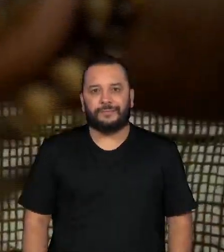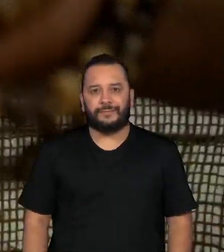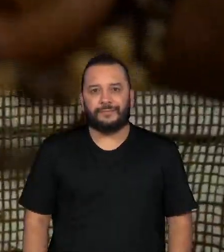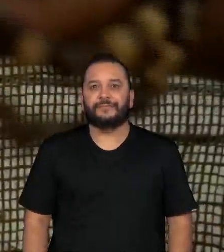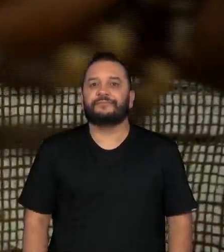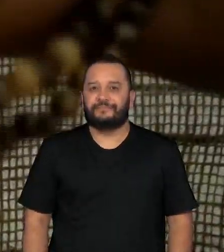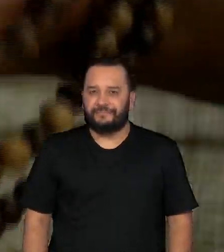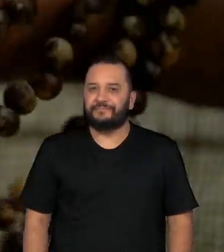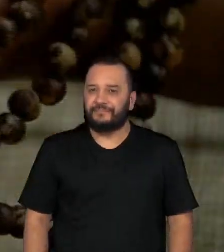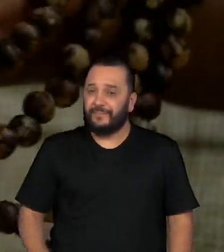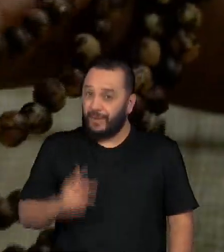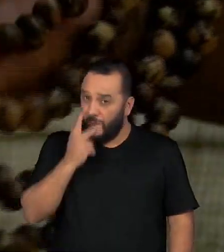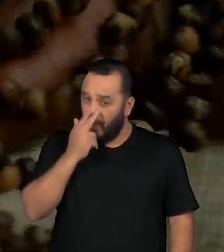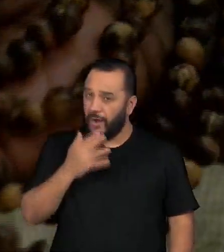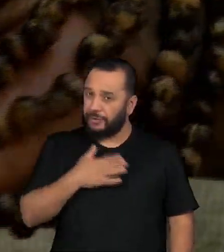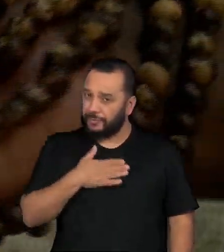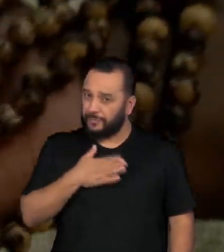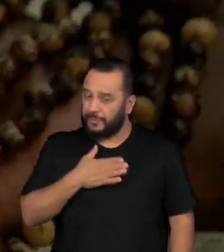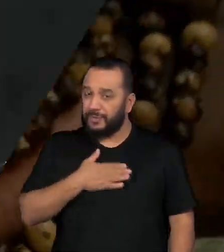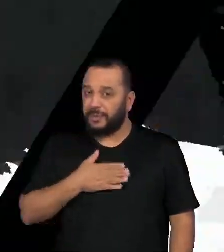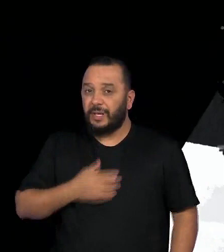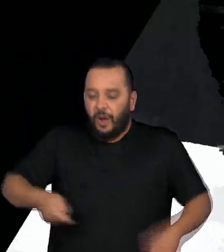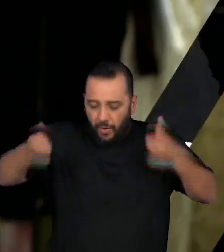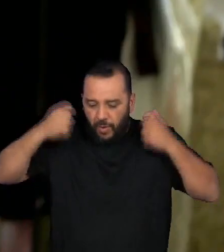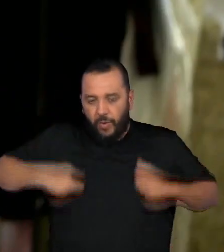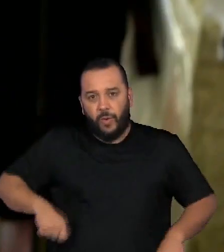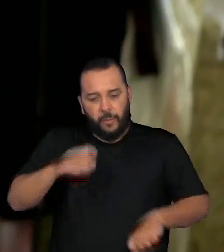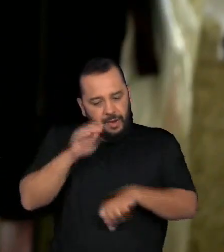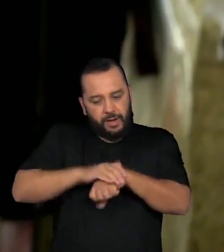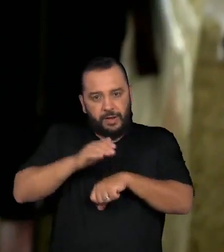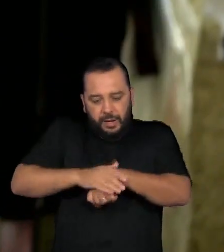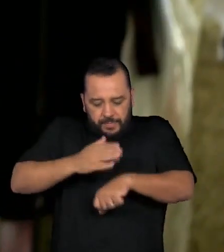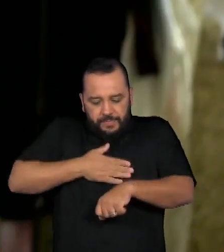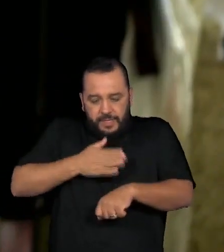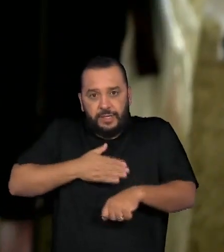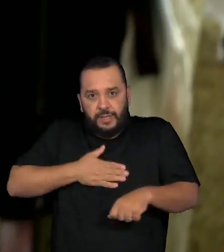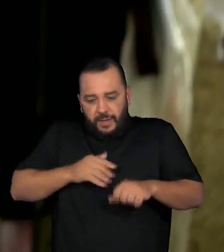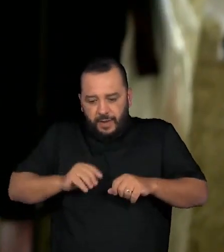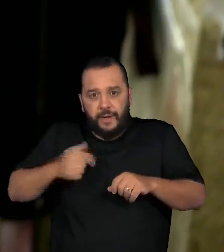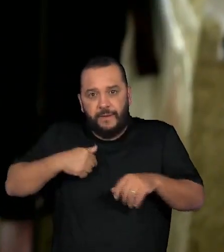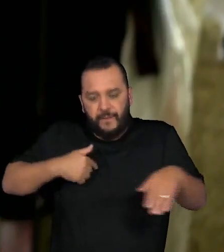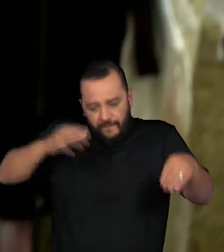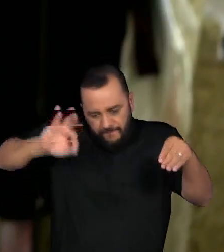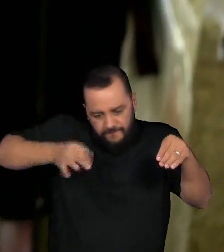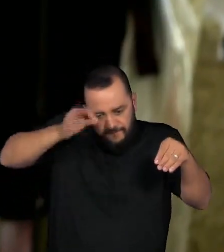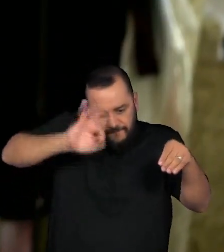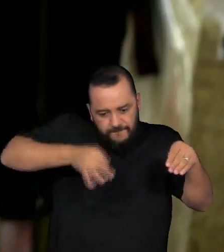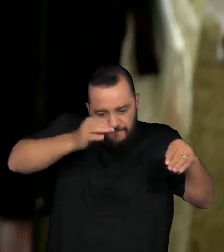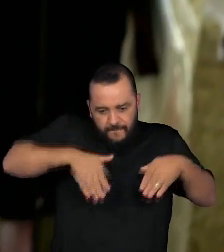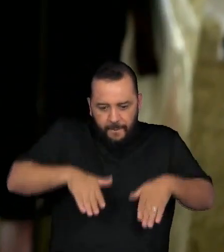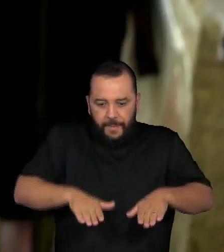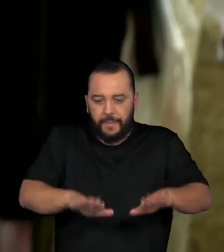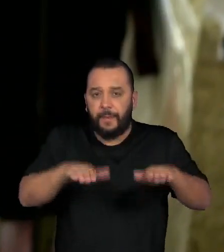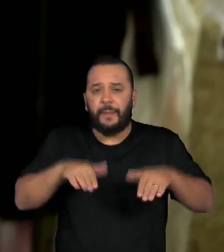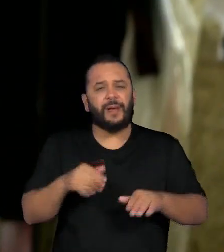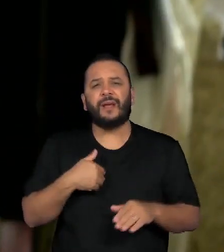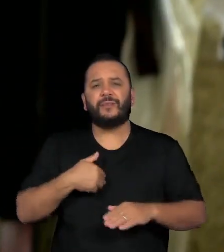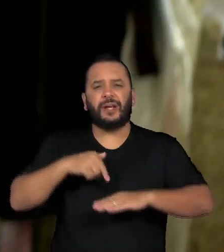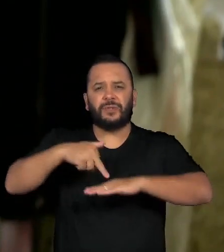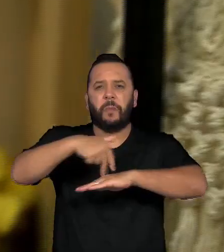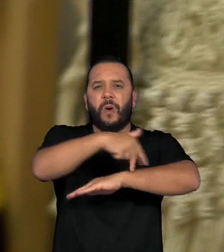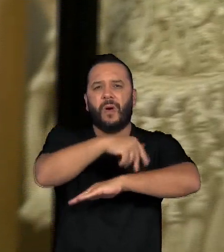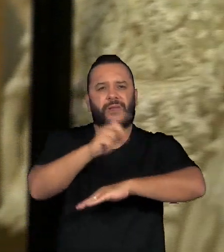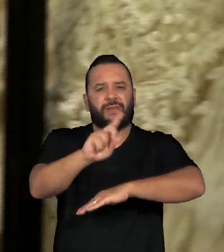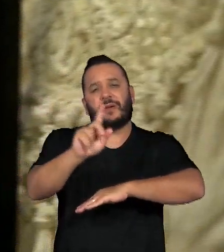Eu acho que a minha roupa é uma roupa autoral. Eu não tenho referência. Eu costumo dizer que eu não faço moda, eu faço